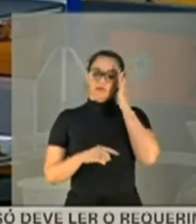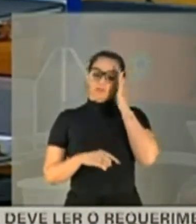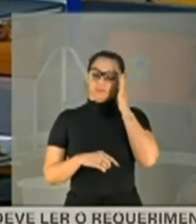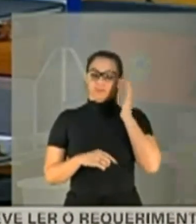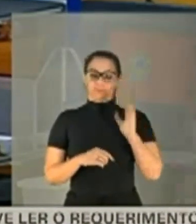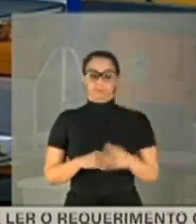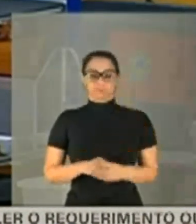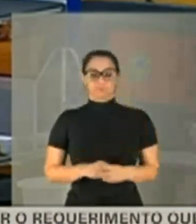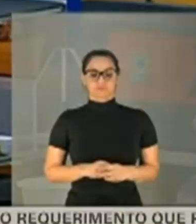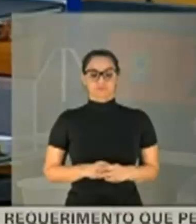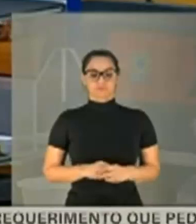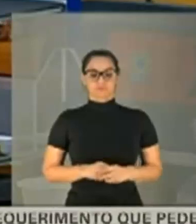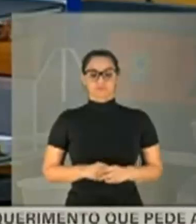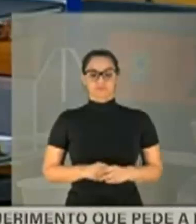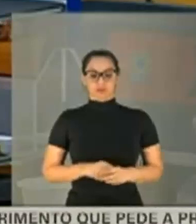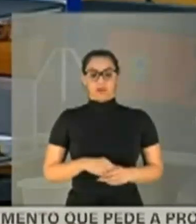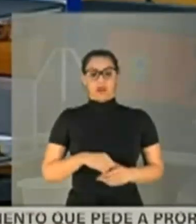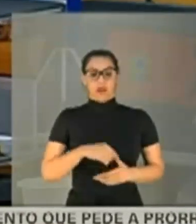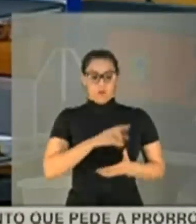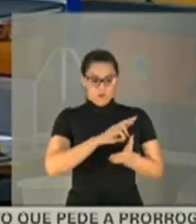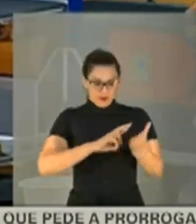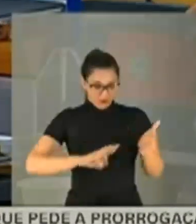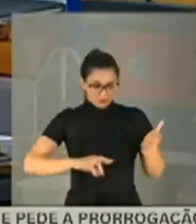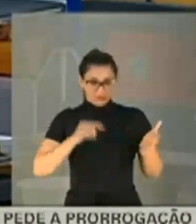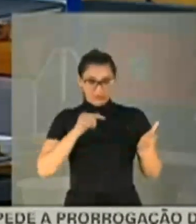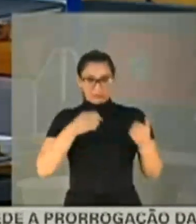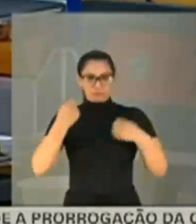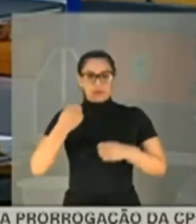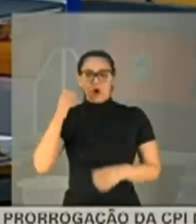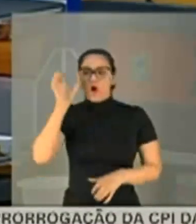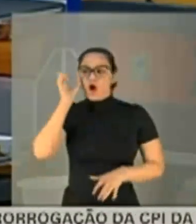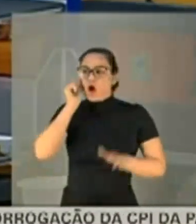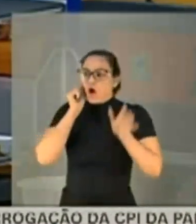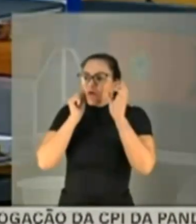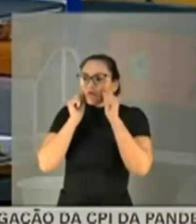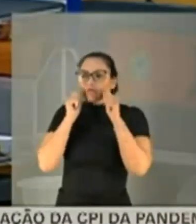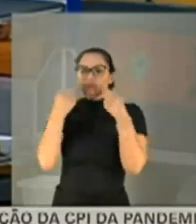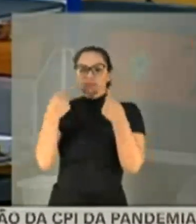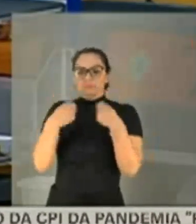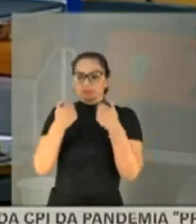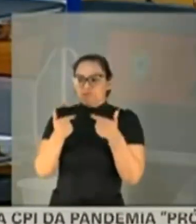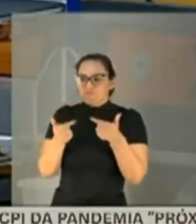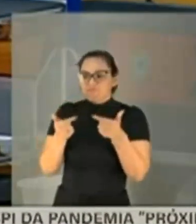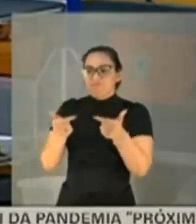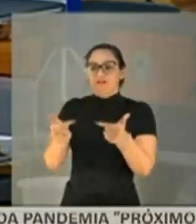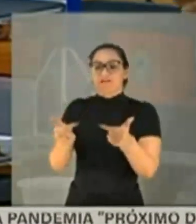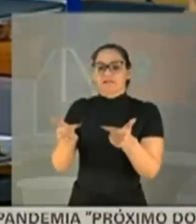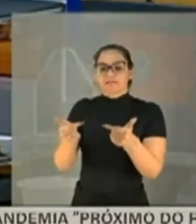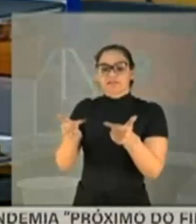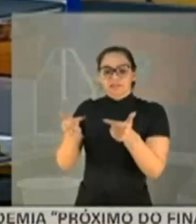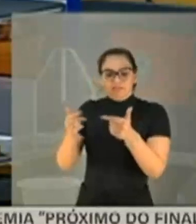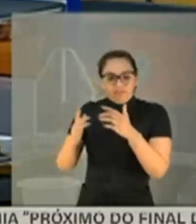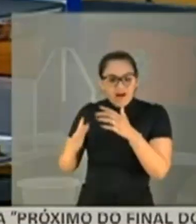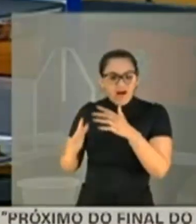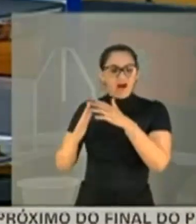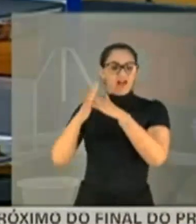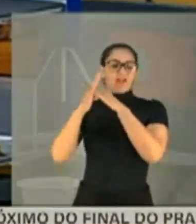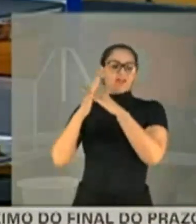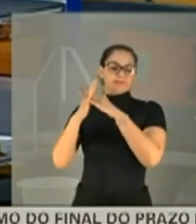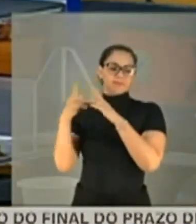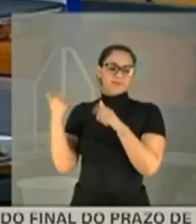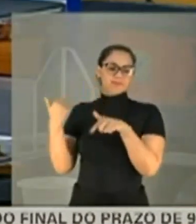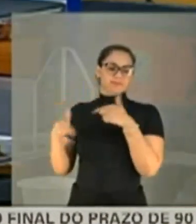de o relator, aquele que ouve, que tem que inquirir, que tem que fazer, às vezes muitas vezes